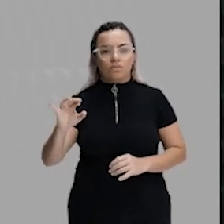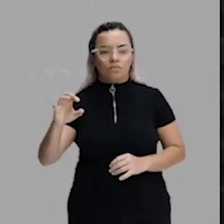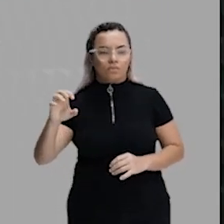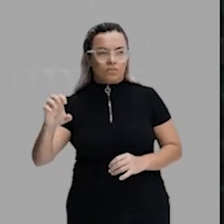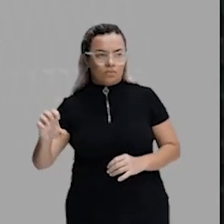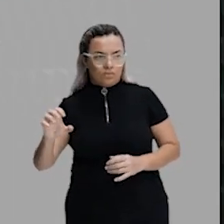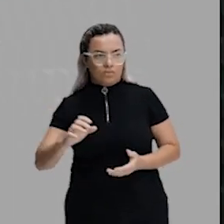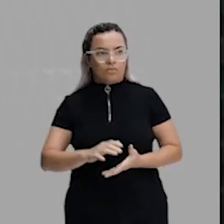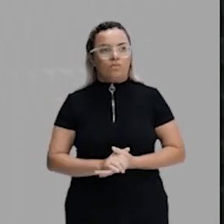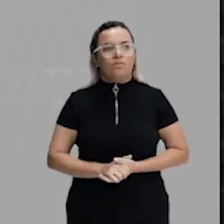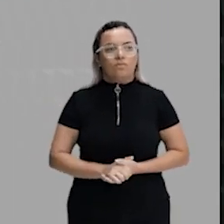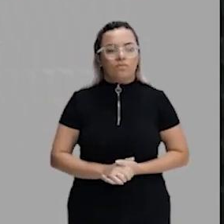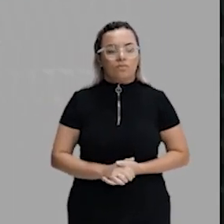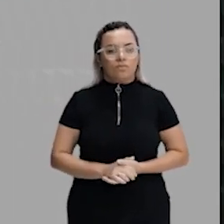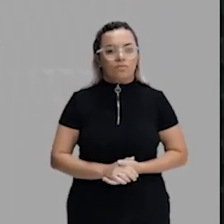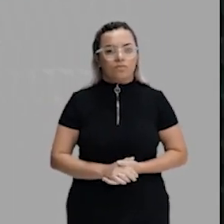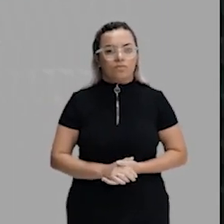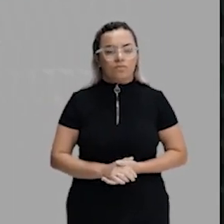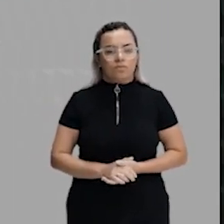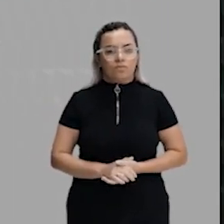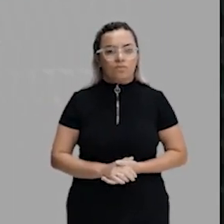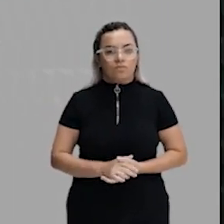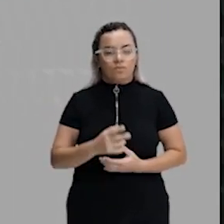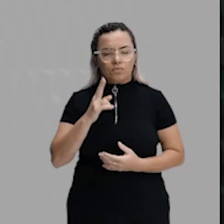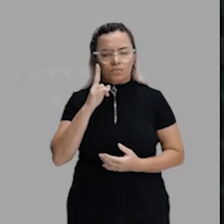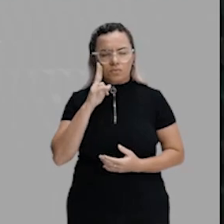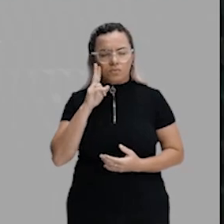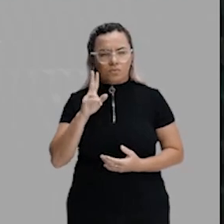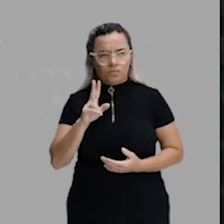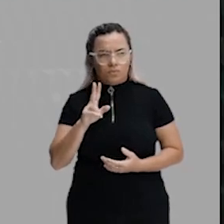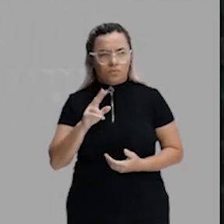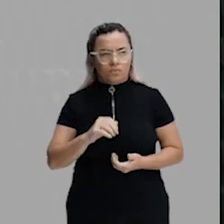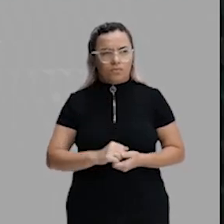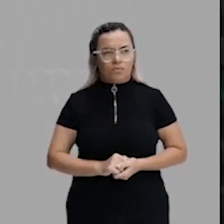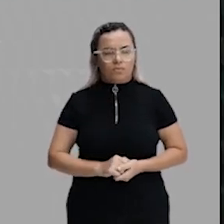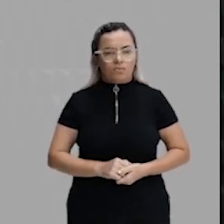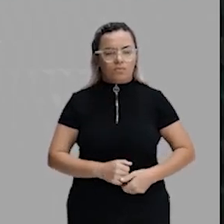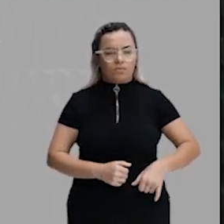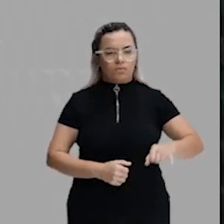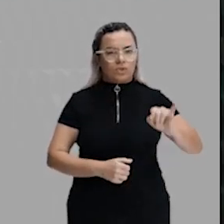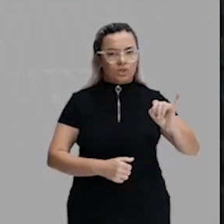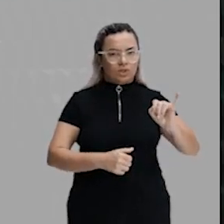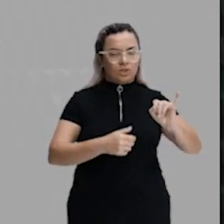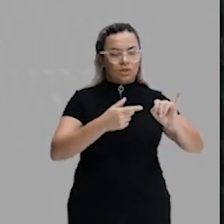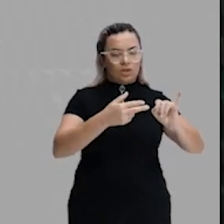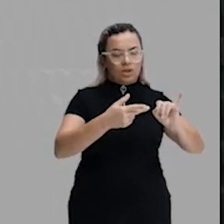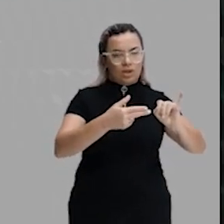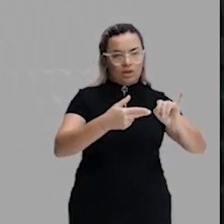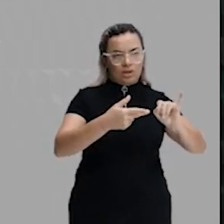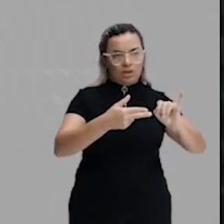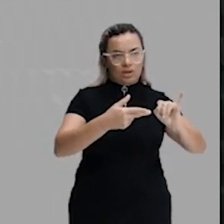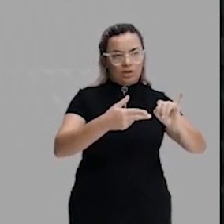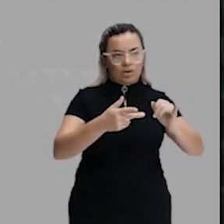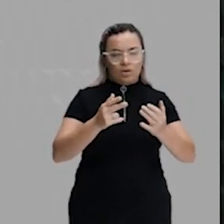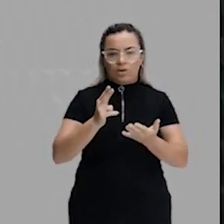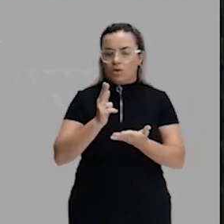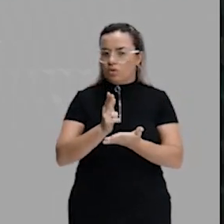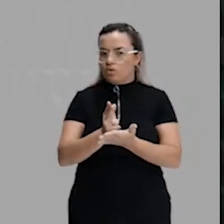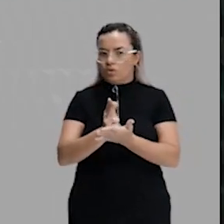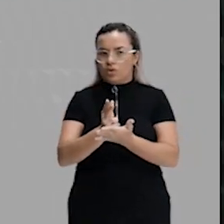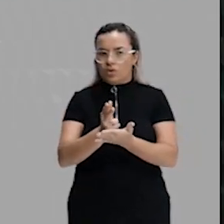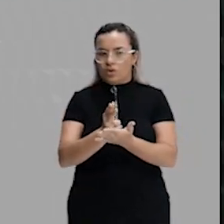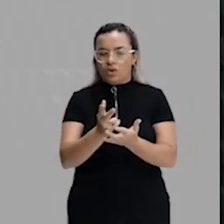que a corrente elétrica ela é constante, ou seja, ela é a mesma para todos